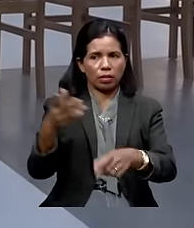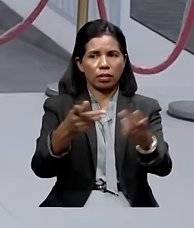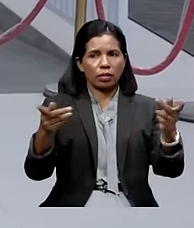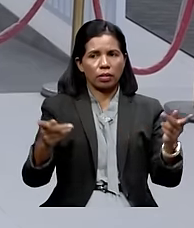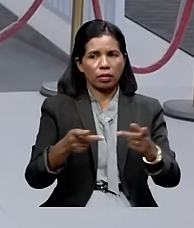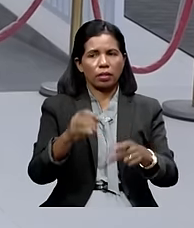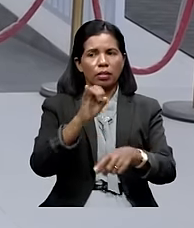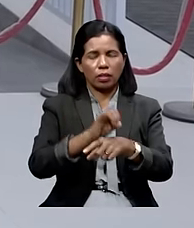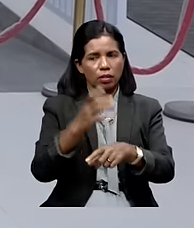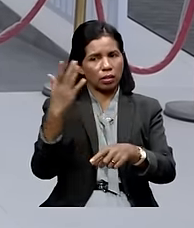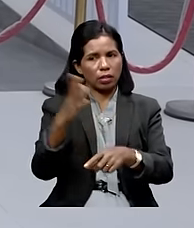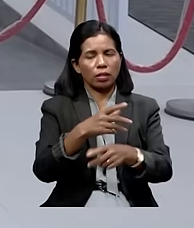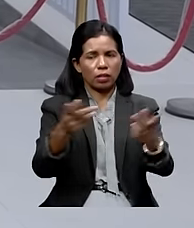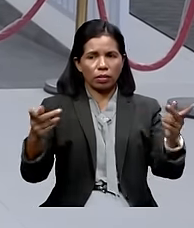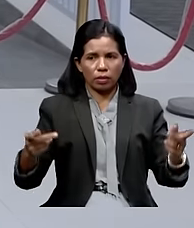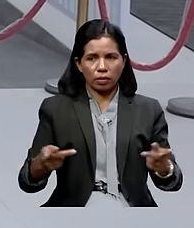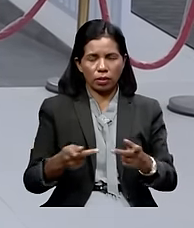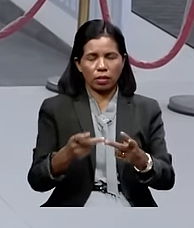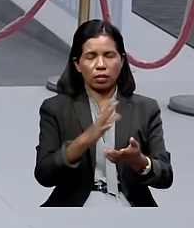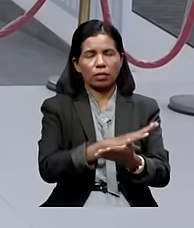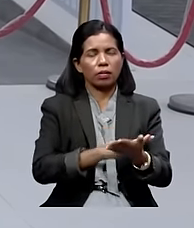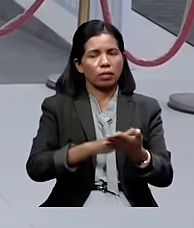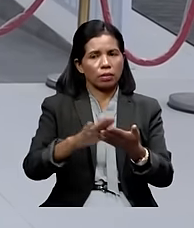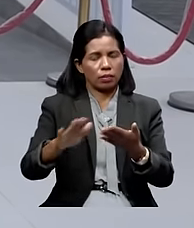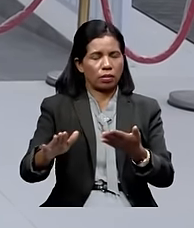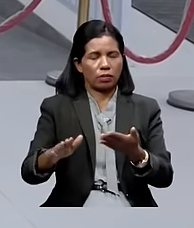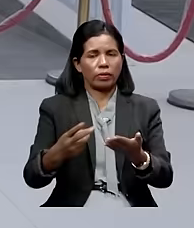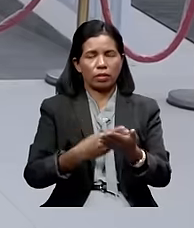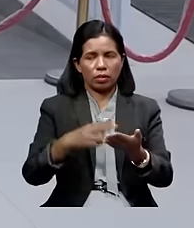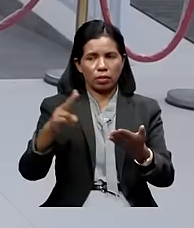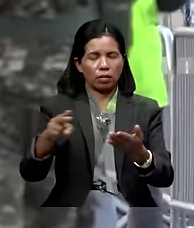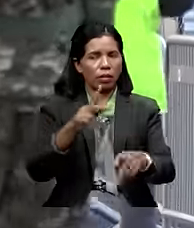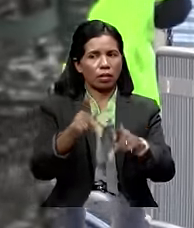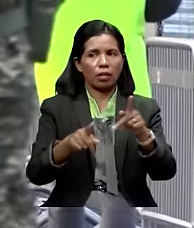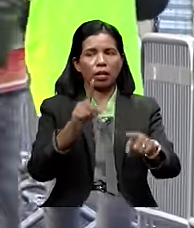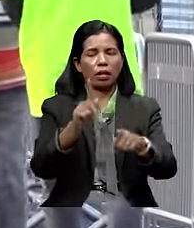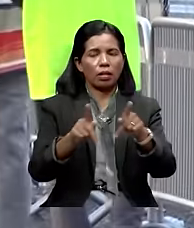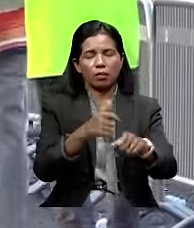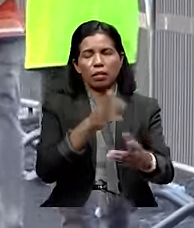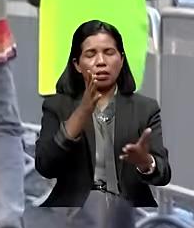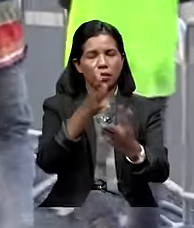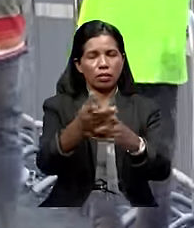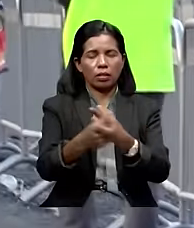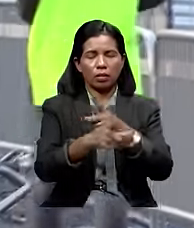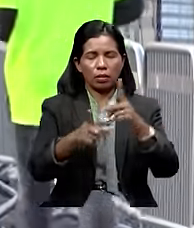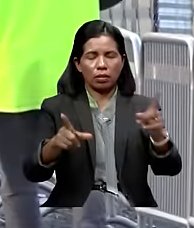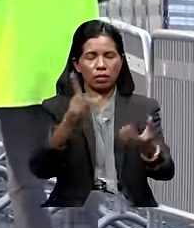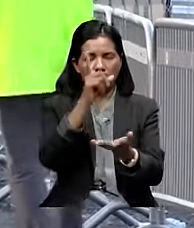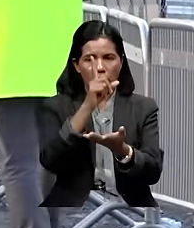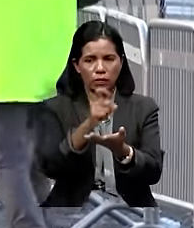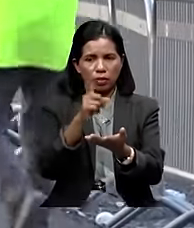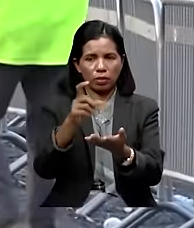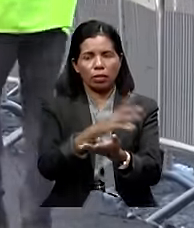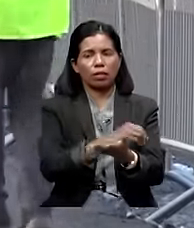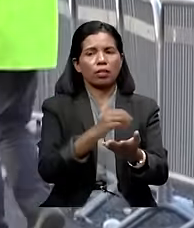praça Vaticano ne fatin sofisticado ka fatin de be bando a tu ema acesso livre ori essa imagem ka